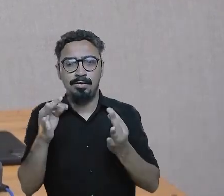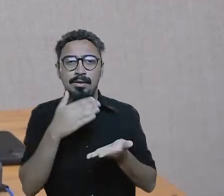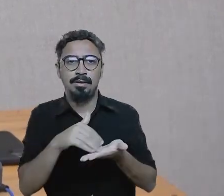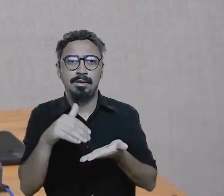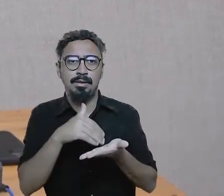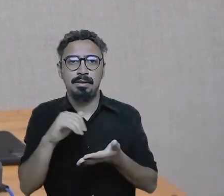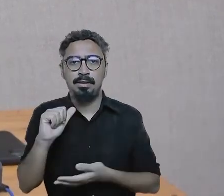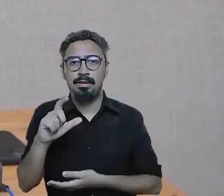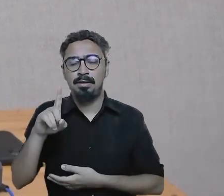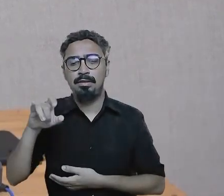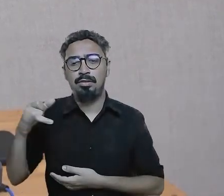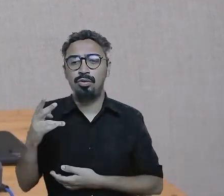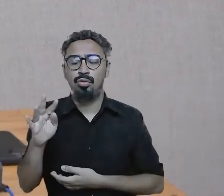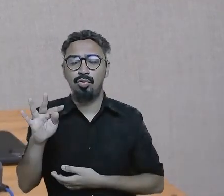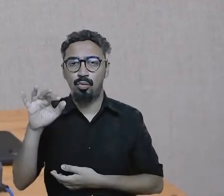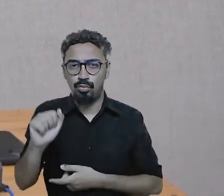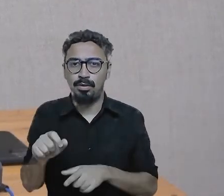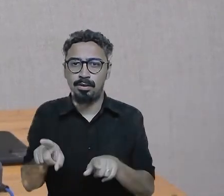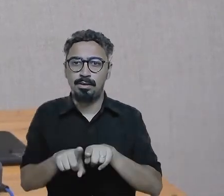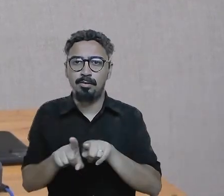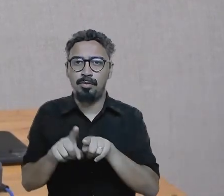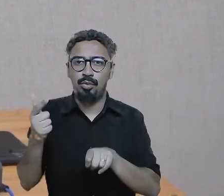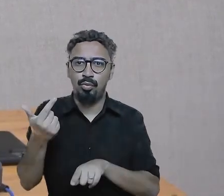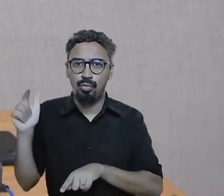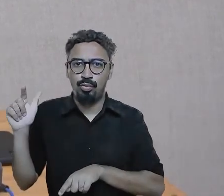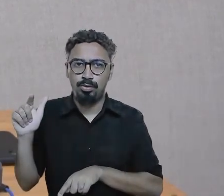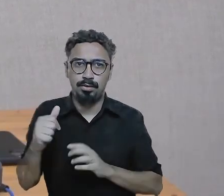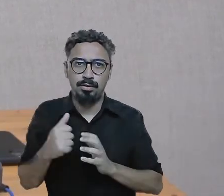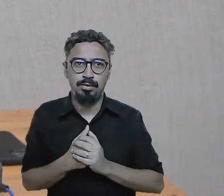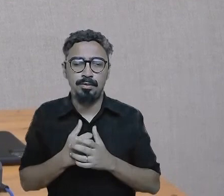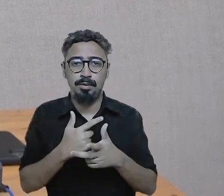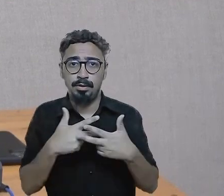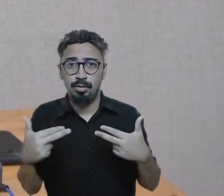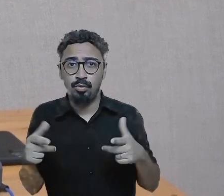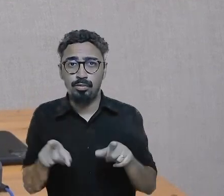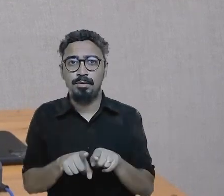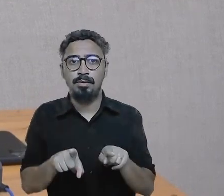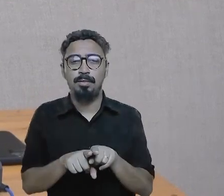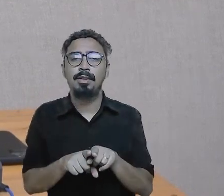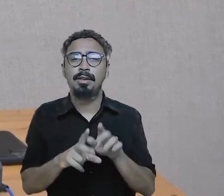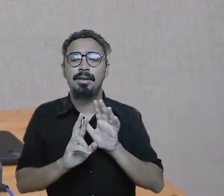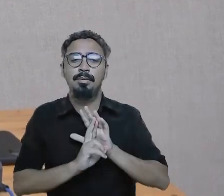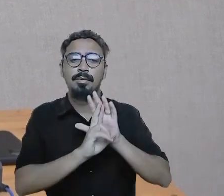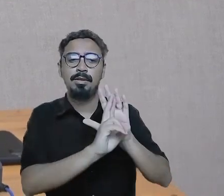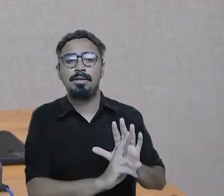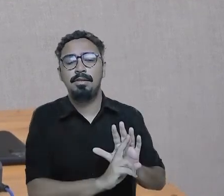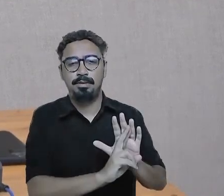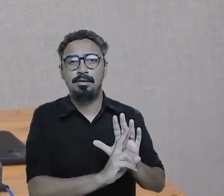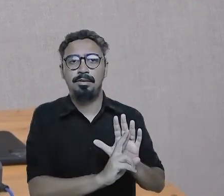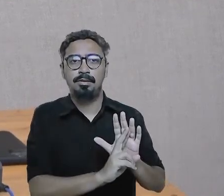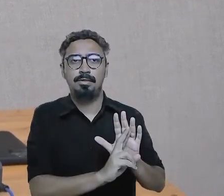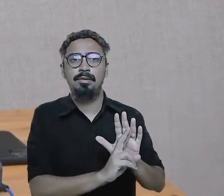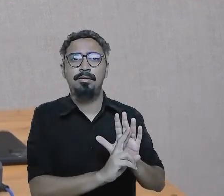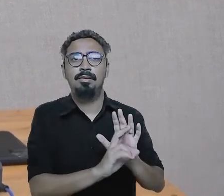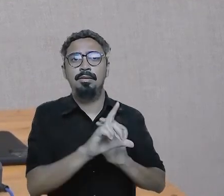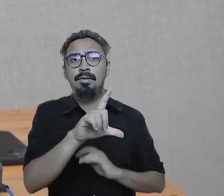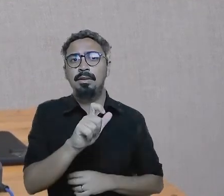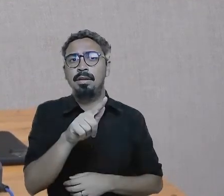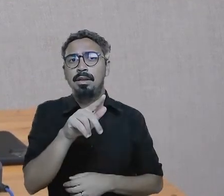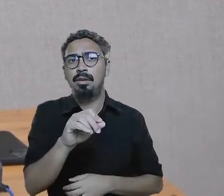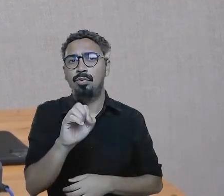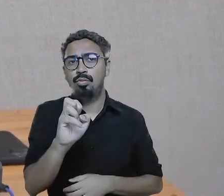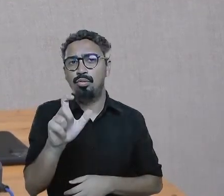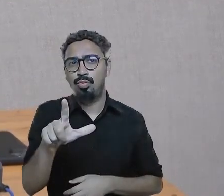dentre outros e próprio e alguns representantes também da do Lago Sul que ficou Claro